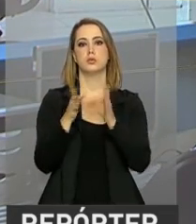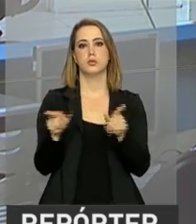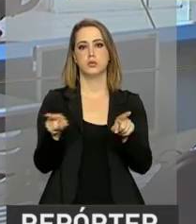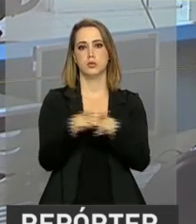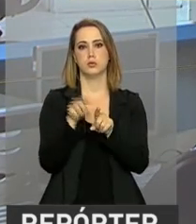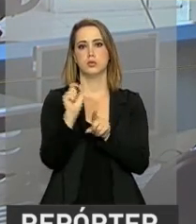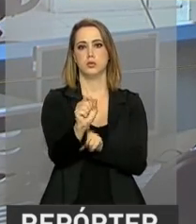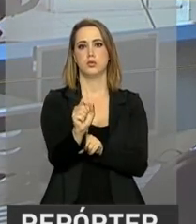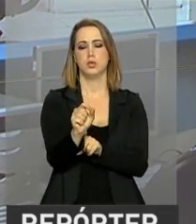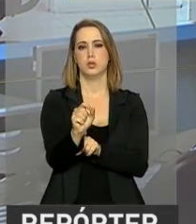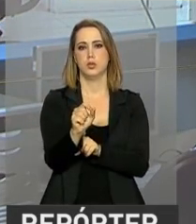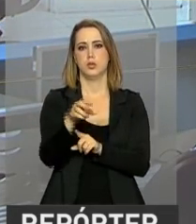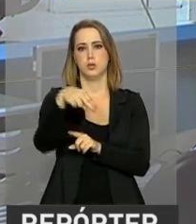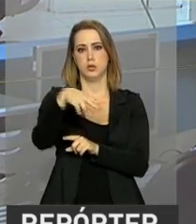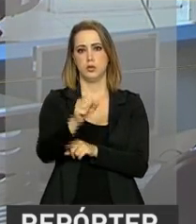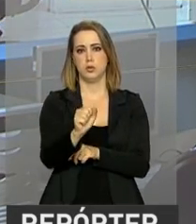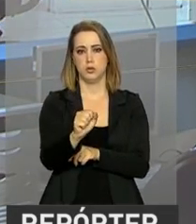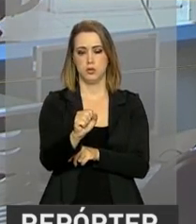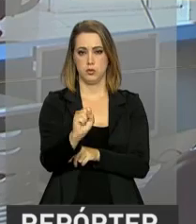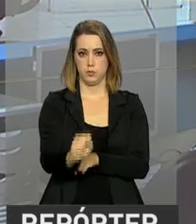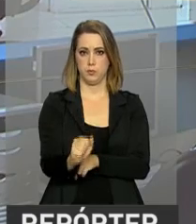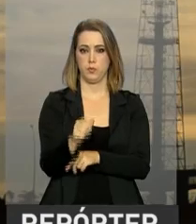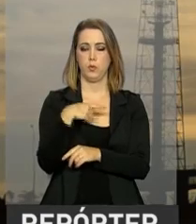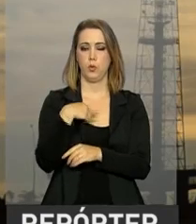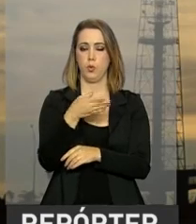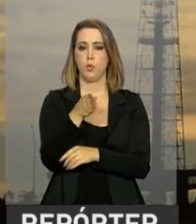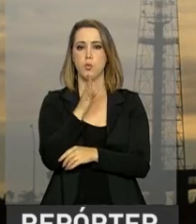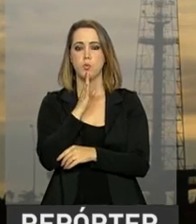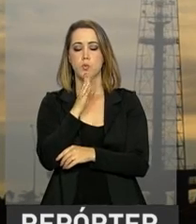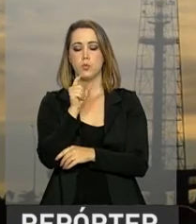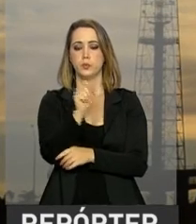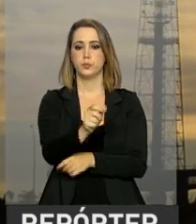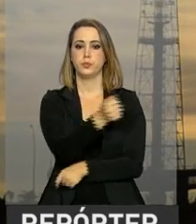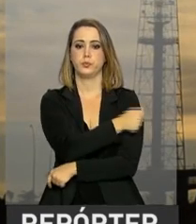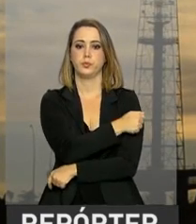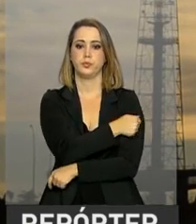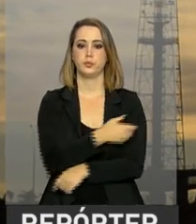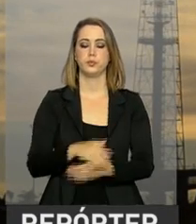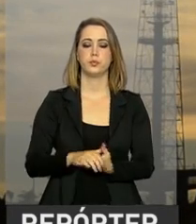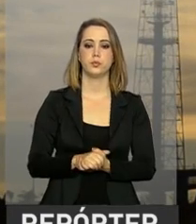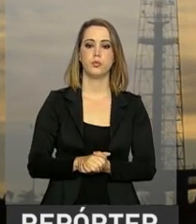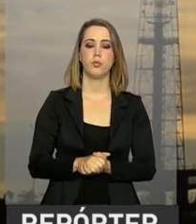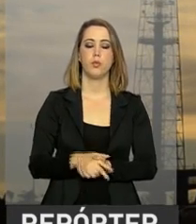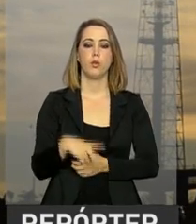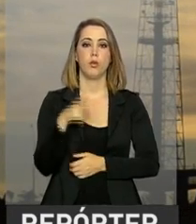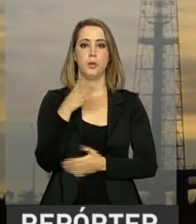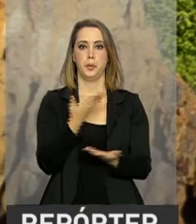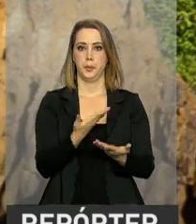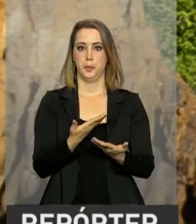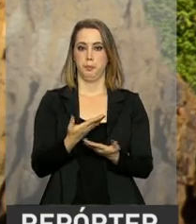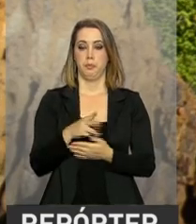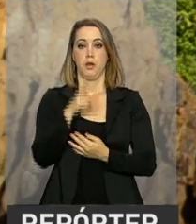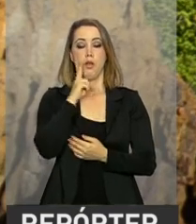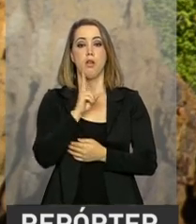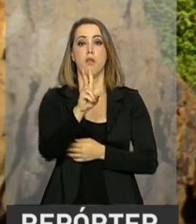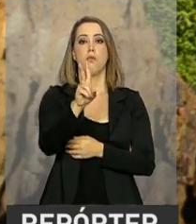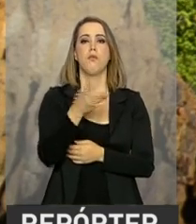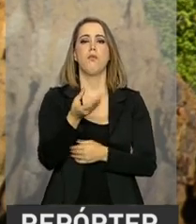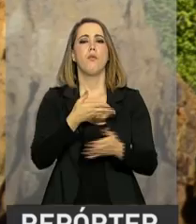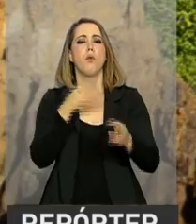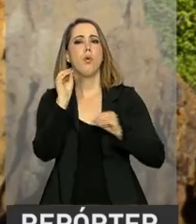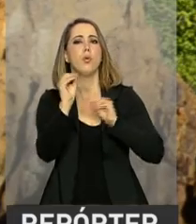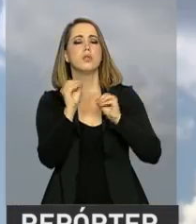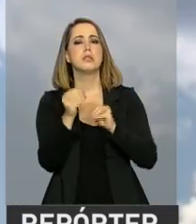o conhecimento que será transmitido para os alunos coletar dados sobre temperatura umidade relativa